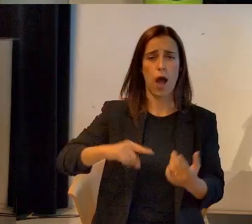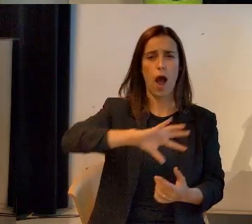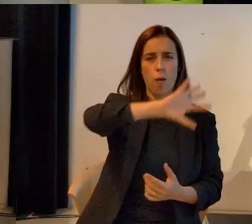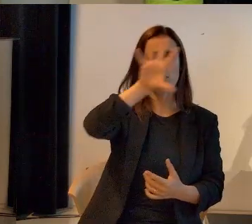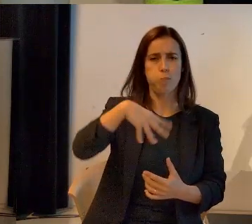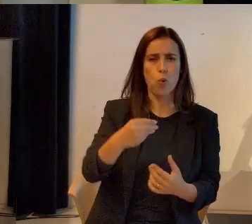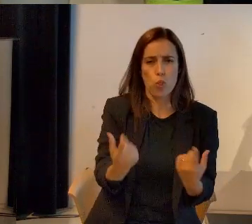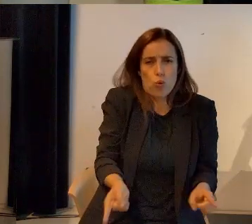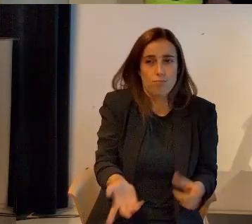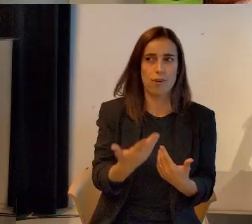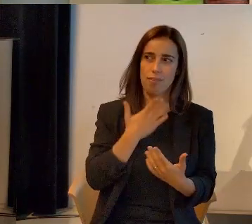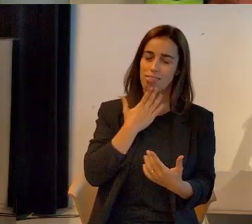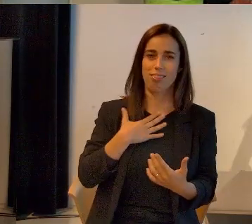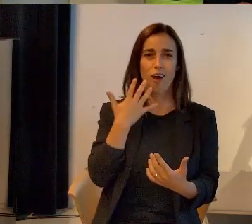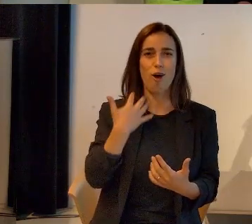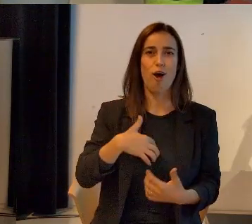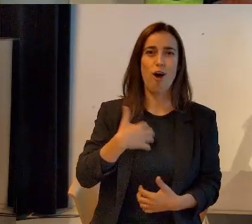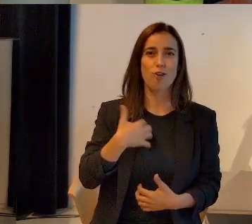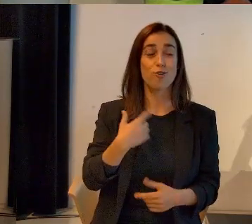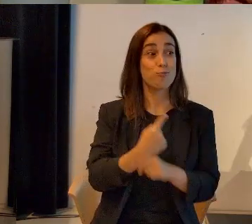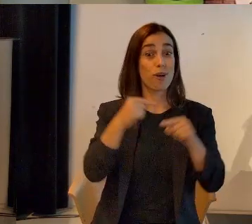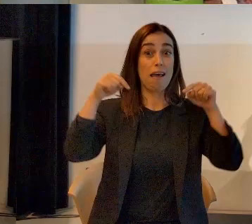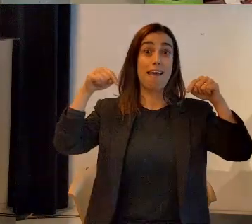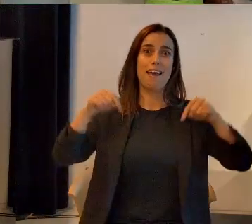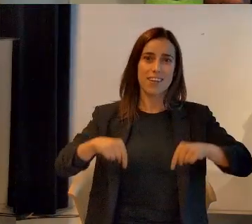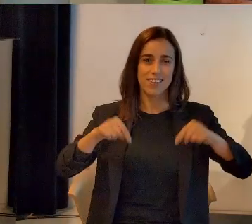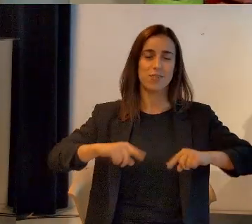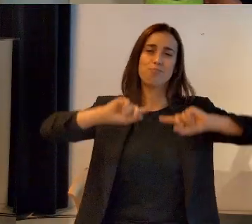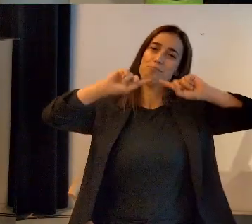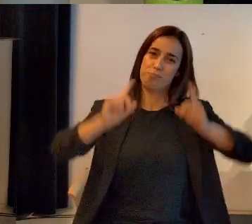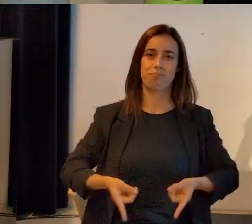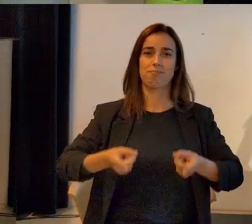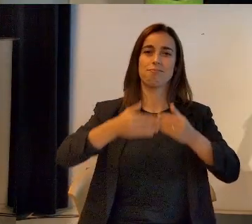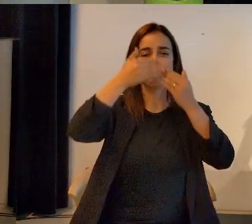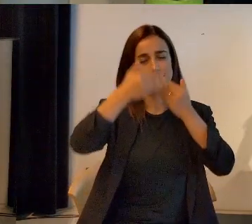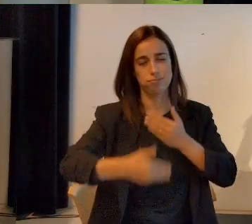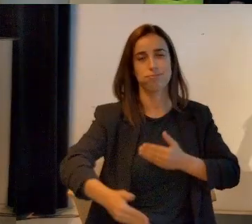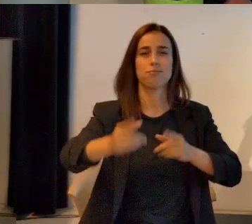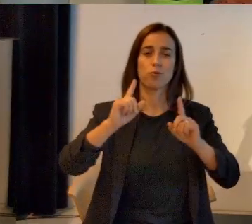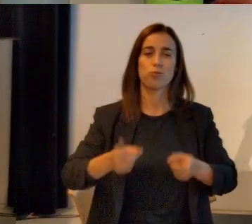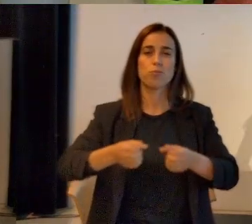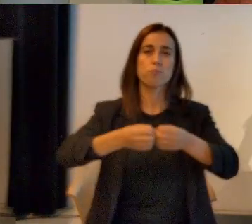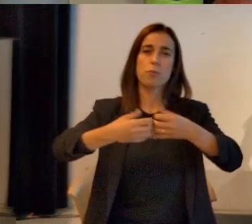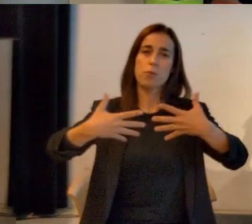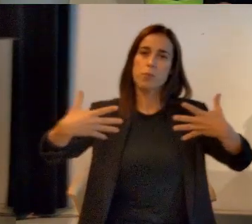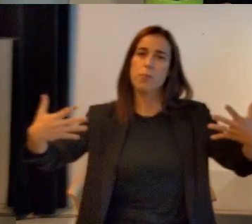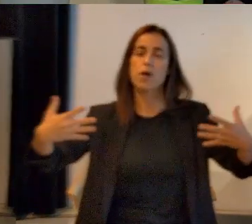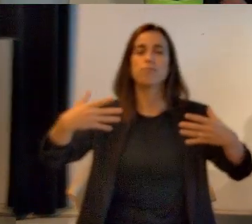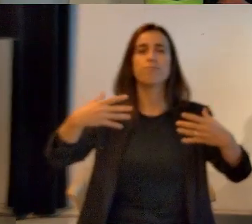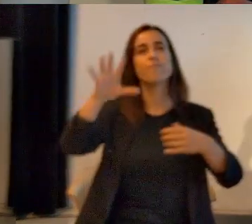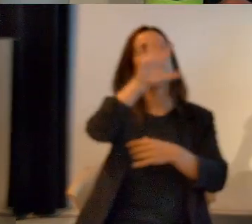isso acho que nos deve orgulhar, porque efetivamente foi aqui que se começou, aqui que se criou esta dimensão da imagem dos chapéus